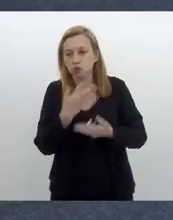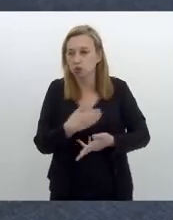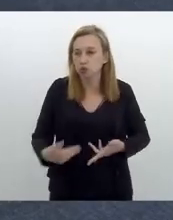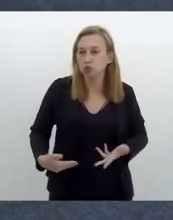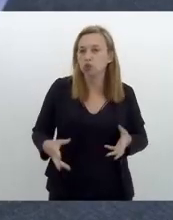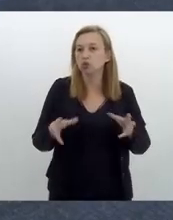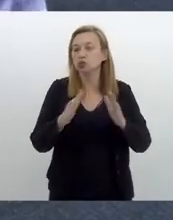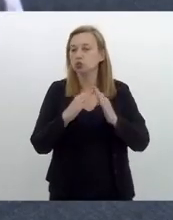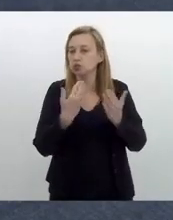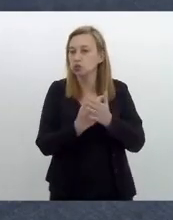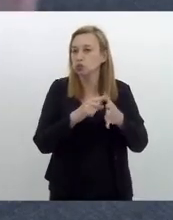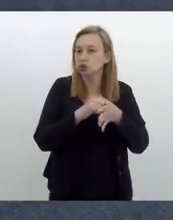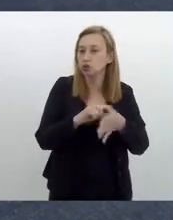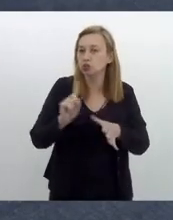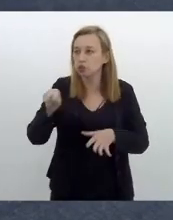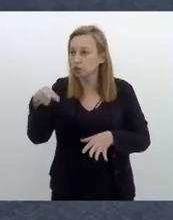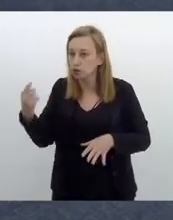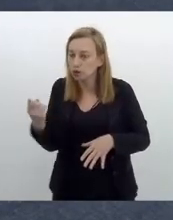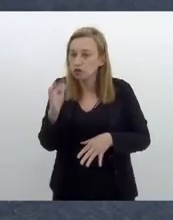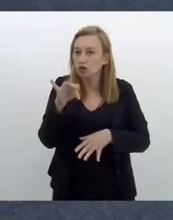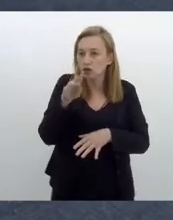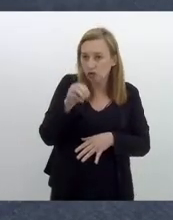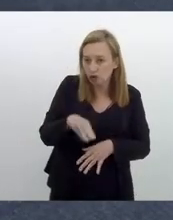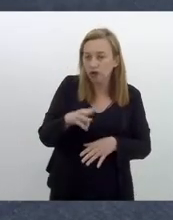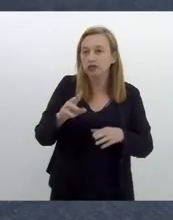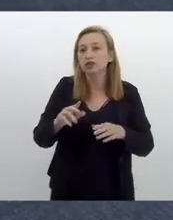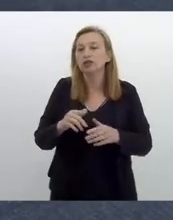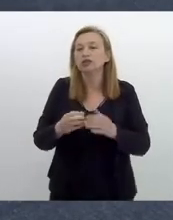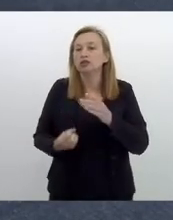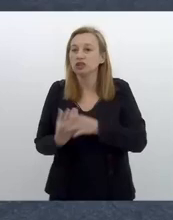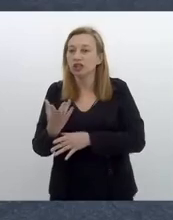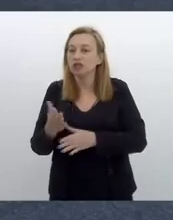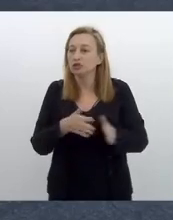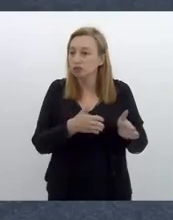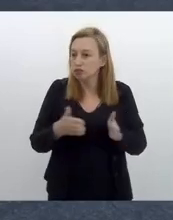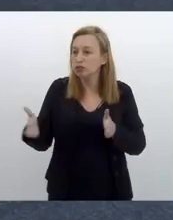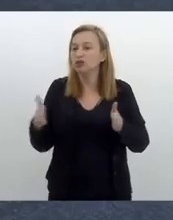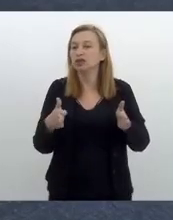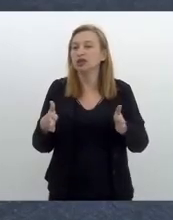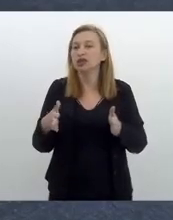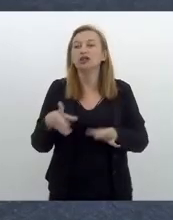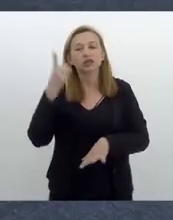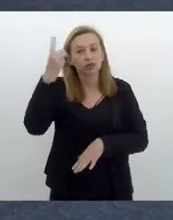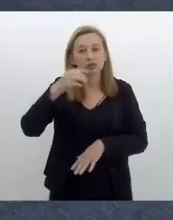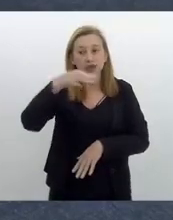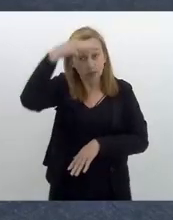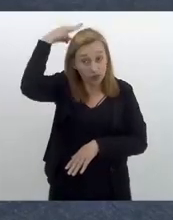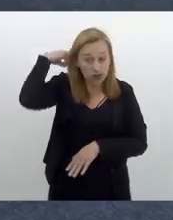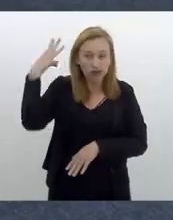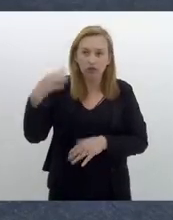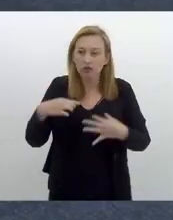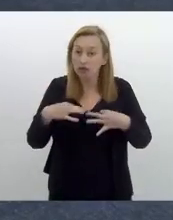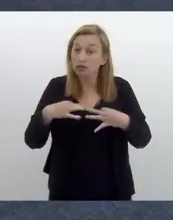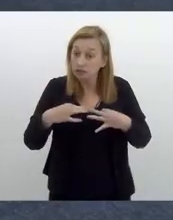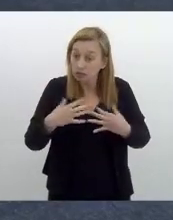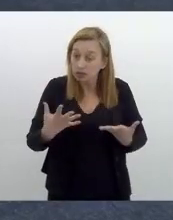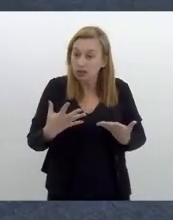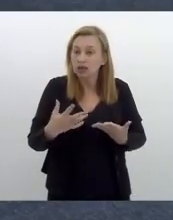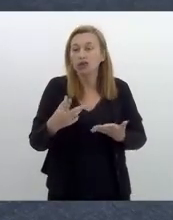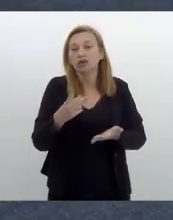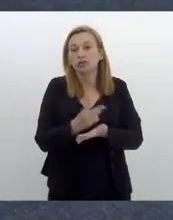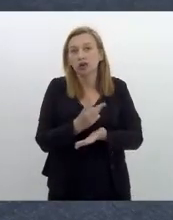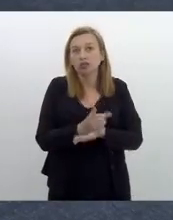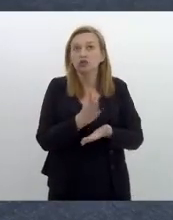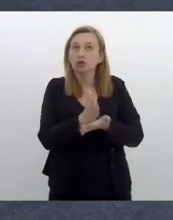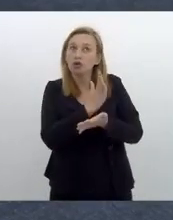colégio de líder enfim e outros fóruns que foram criados ao longo desse processo deputado Marcio Pacheco e a minha disposição apesar das divergências